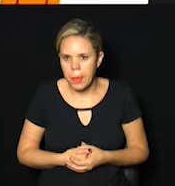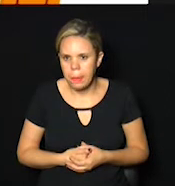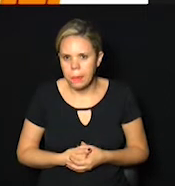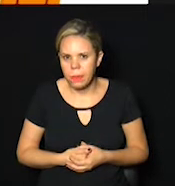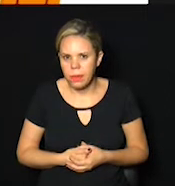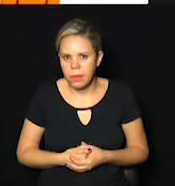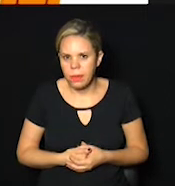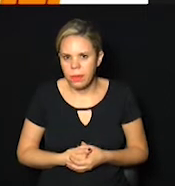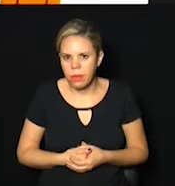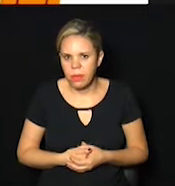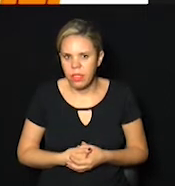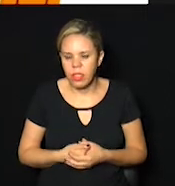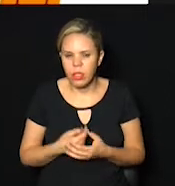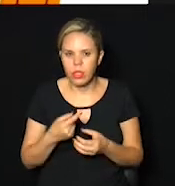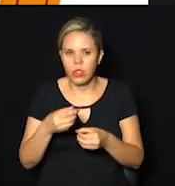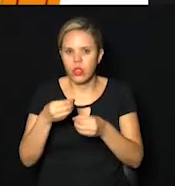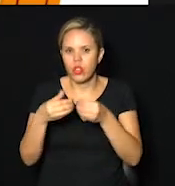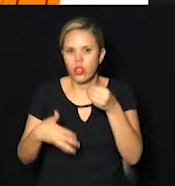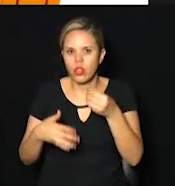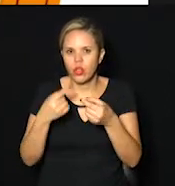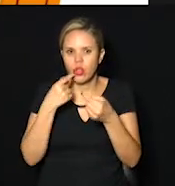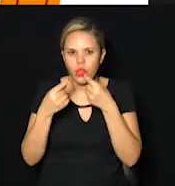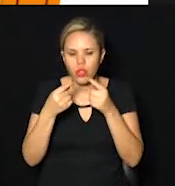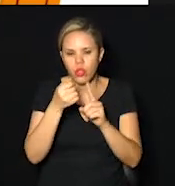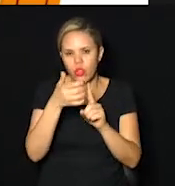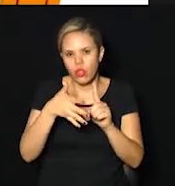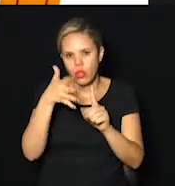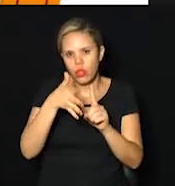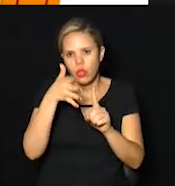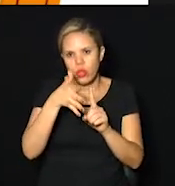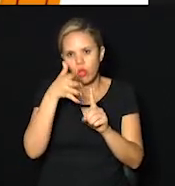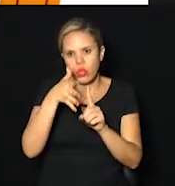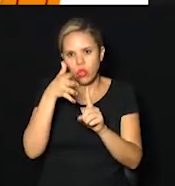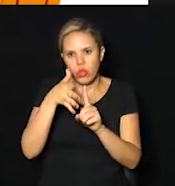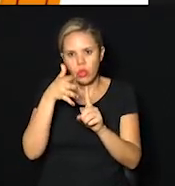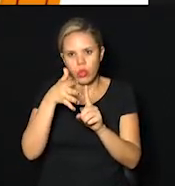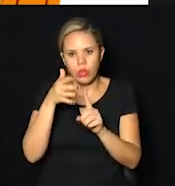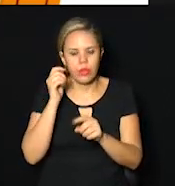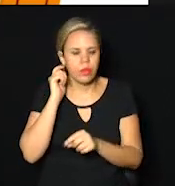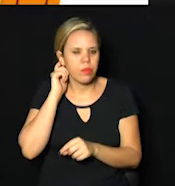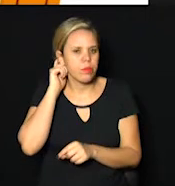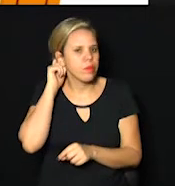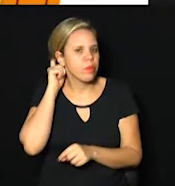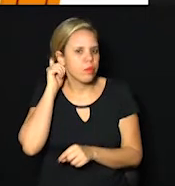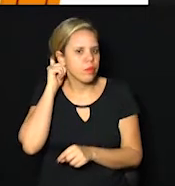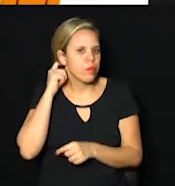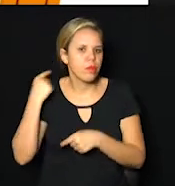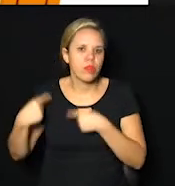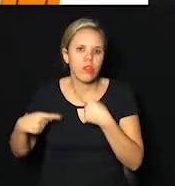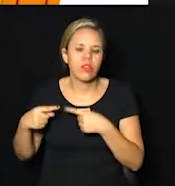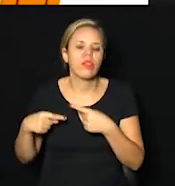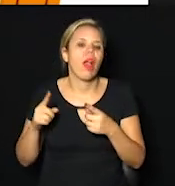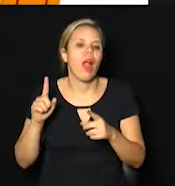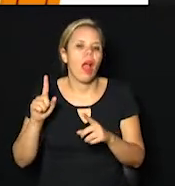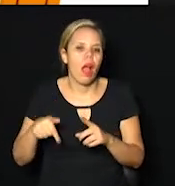usar o termo discurso, e é isso mesmo, esses tipos de discurso político, todos eles fazem referência ou constroem